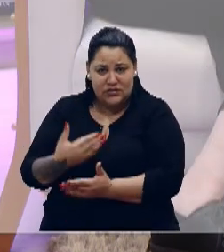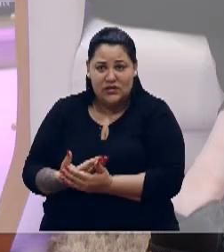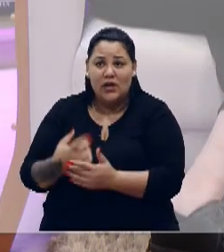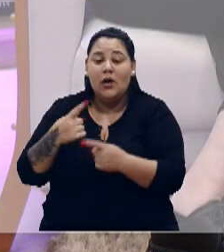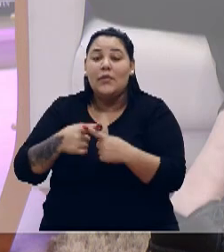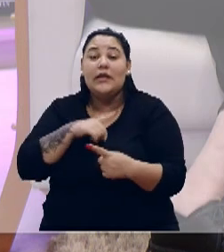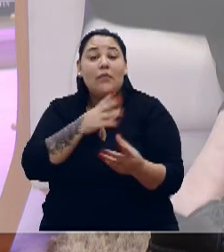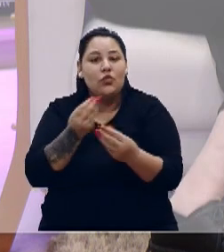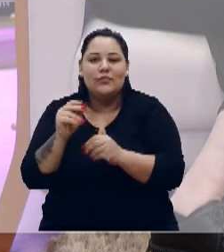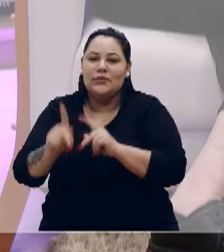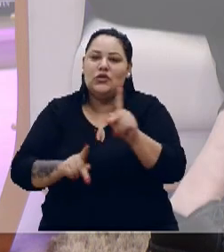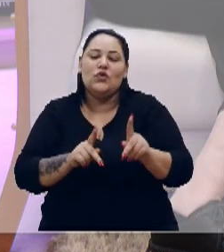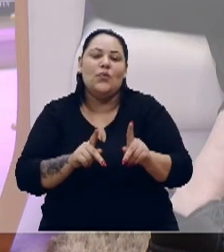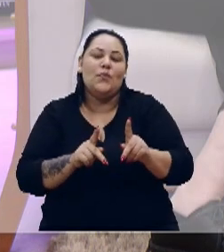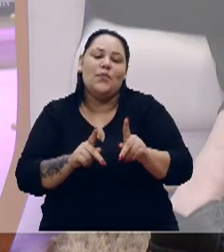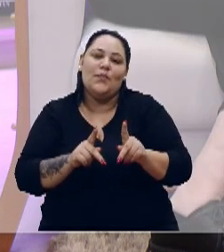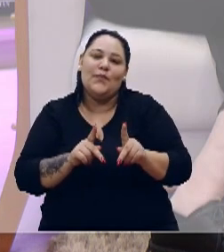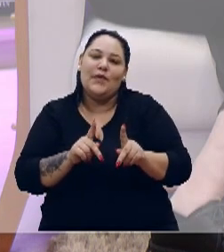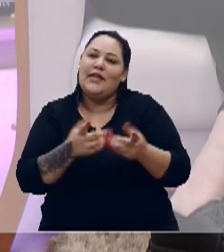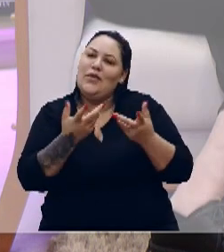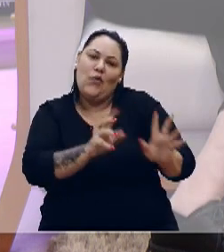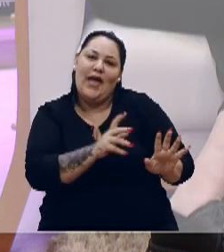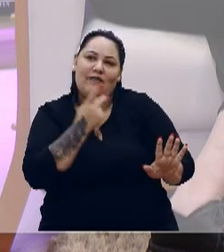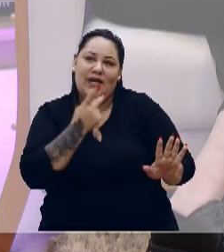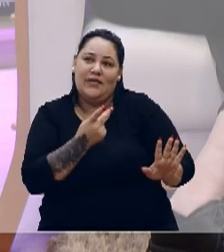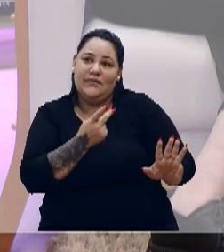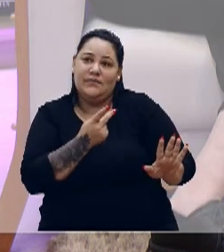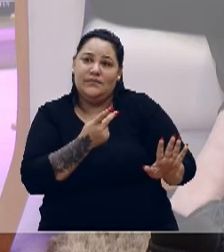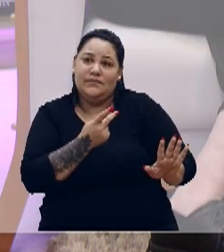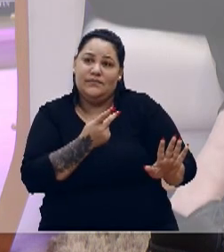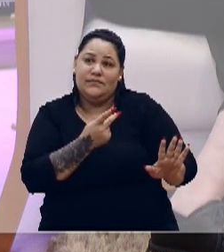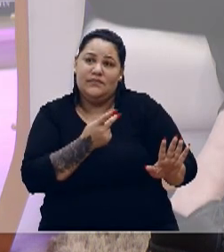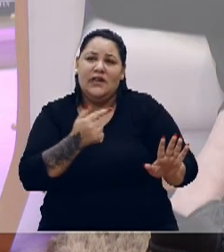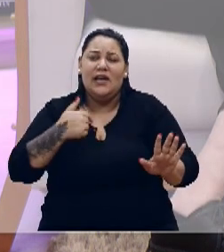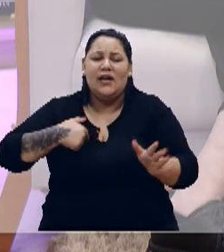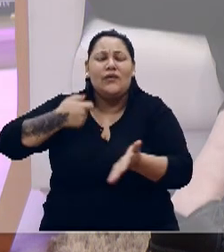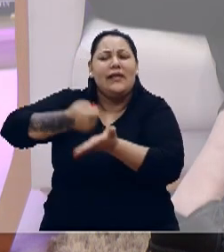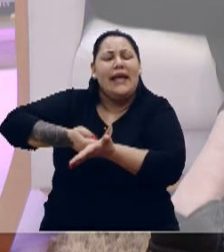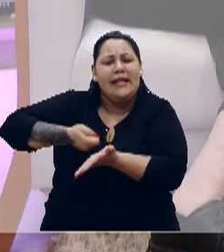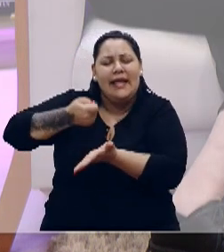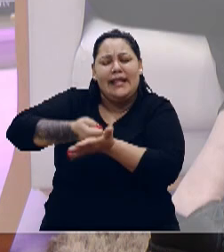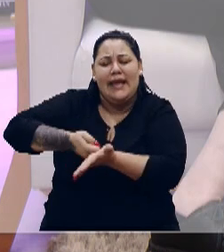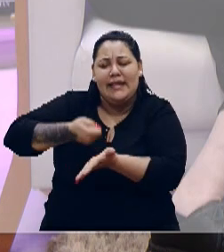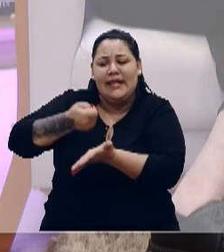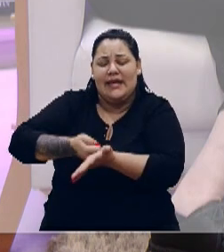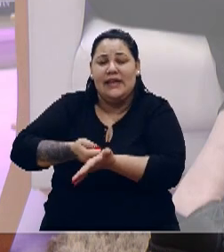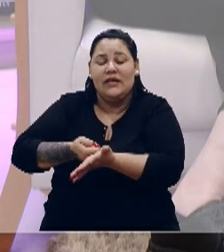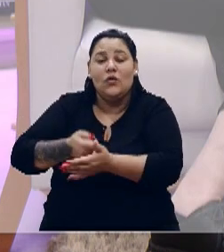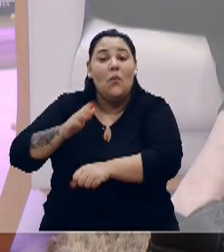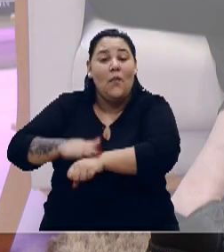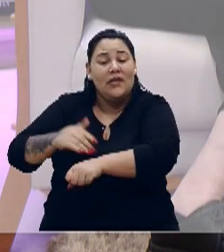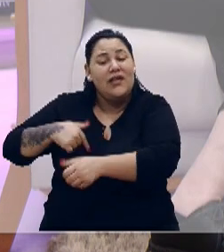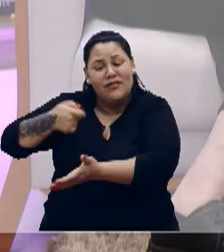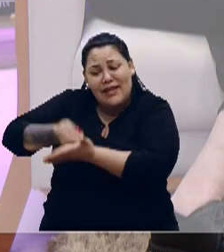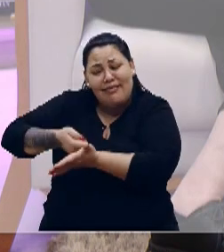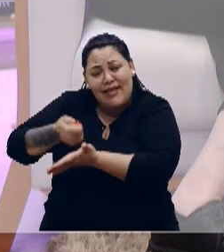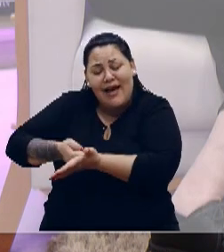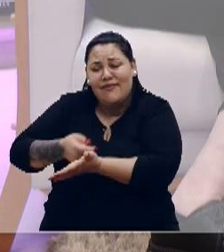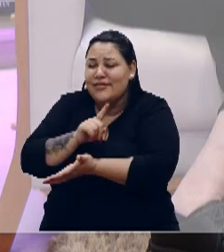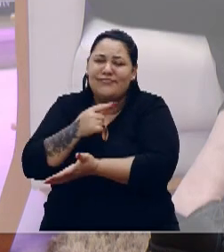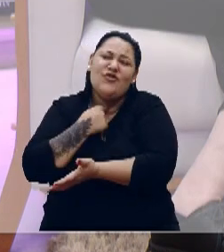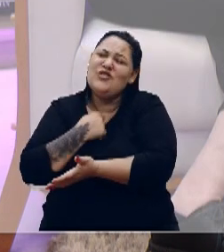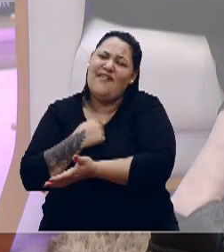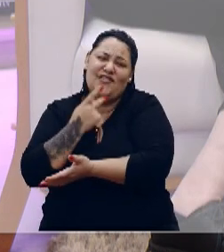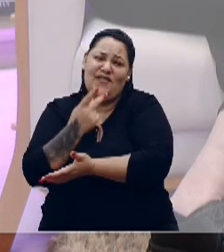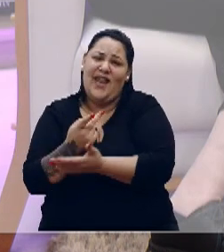quer falar sobre isso. E eu falo por mim também. Eu fui por muito tempo tentante. Quando eu tava tentando, eu não gostava de falar sobre isso. Por causa dos sentimentos que a gente